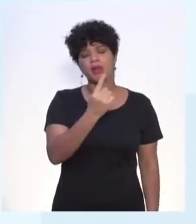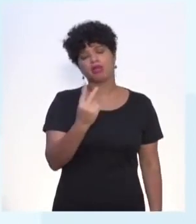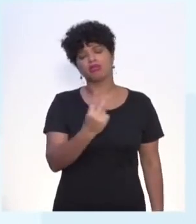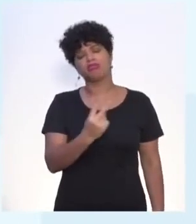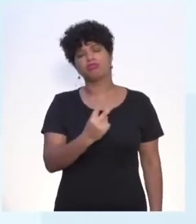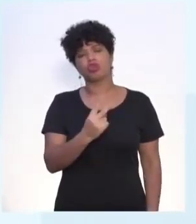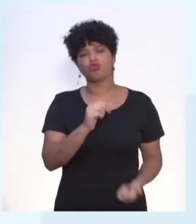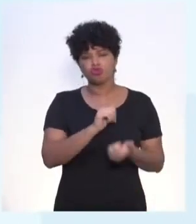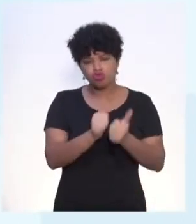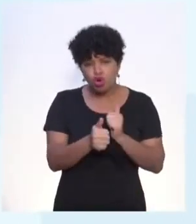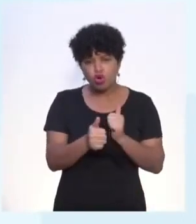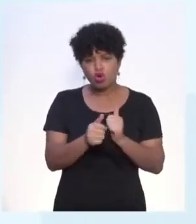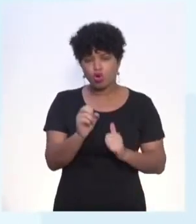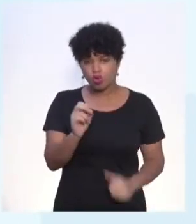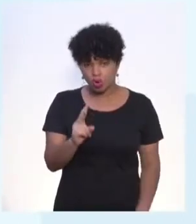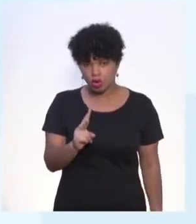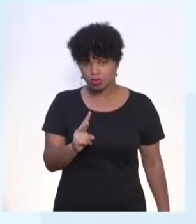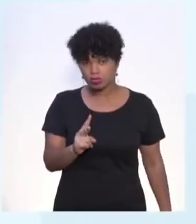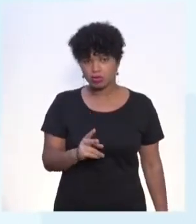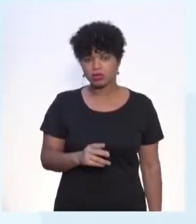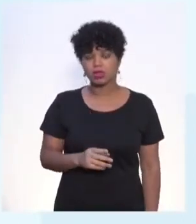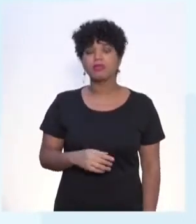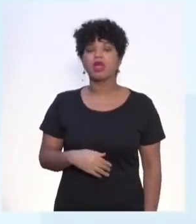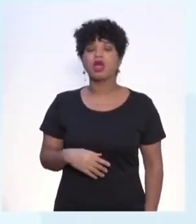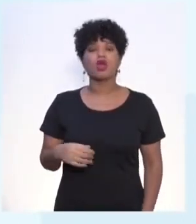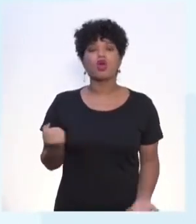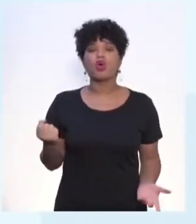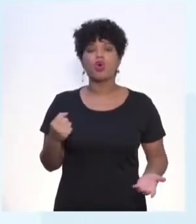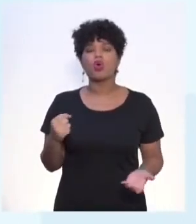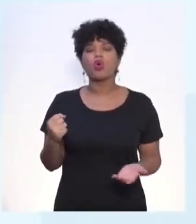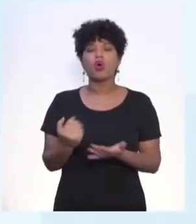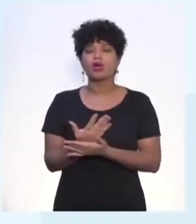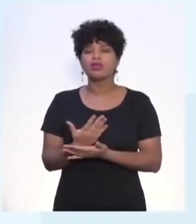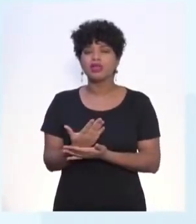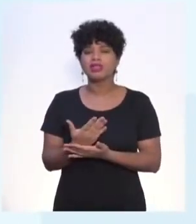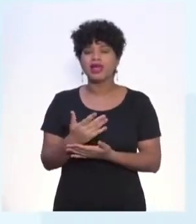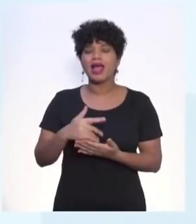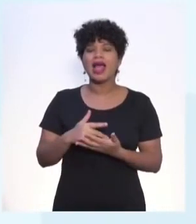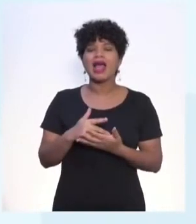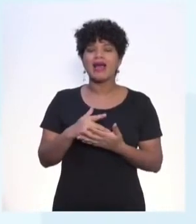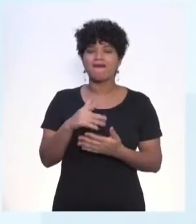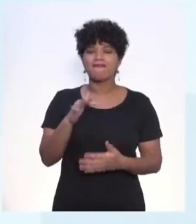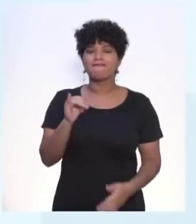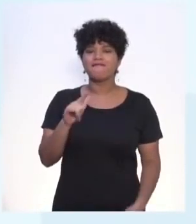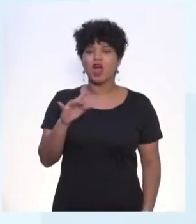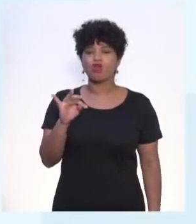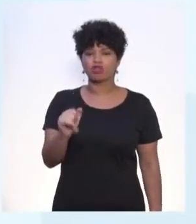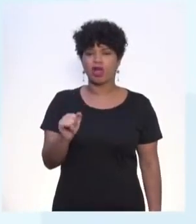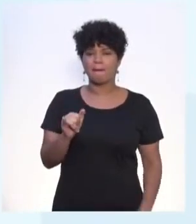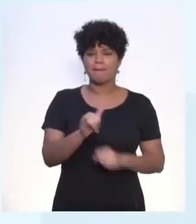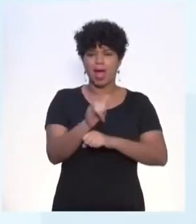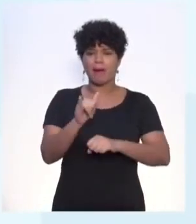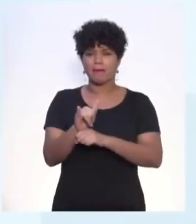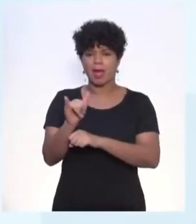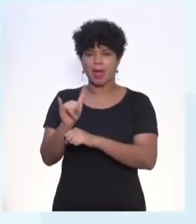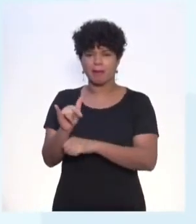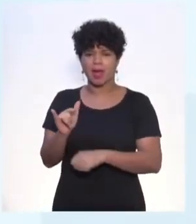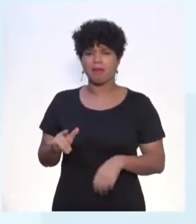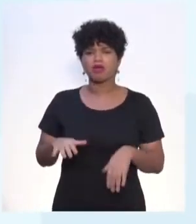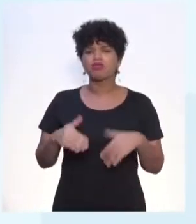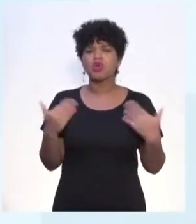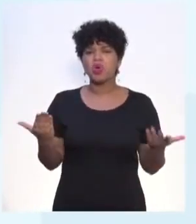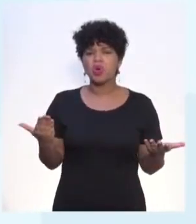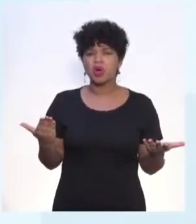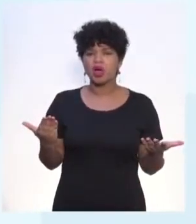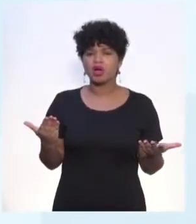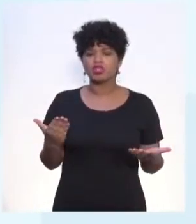jogo. Tá ok? Faltas, tá? Lá no primeiro jogo foram 12 faltas. Foram faltas